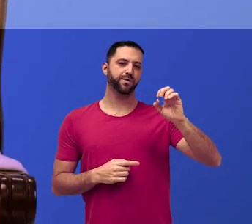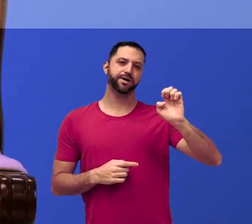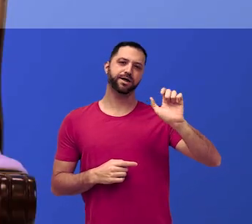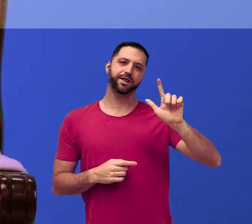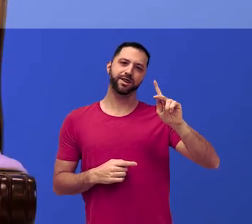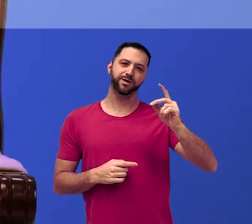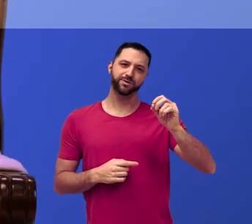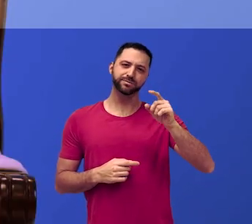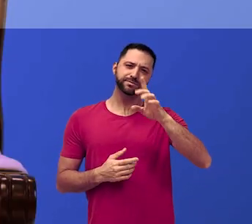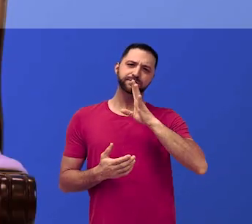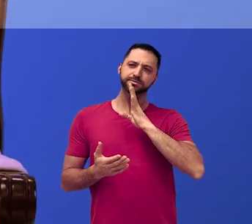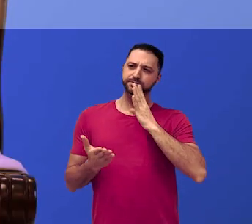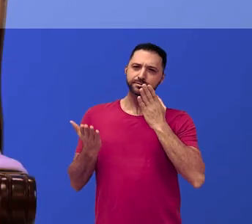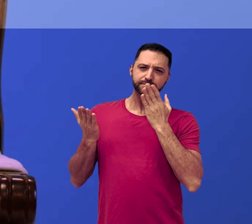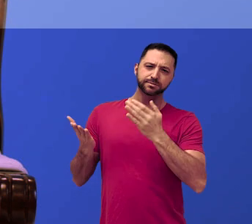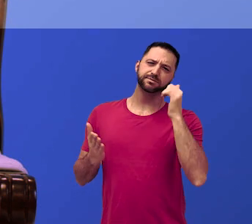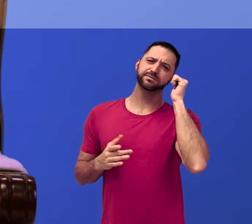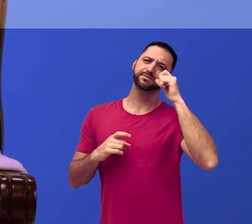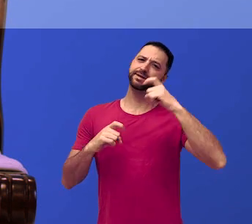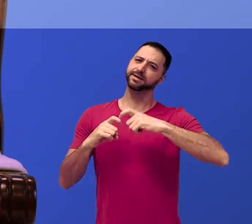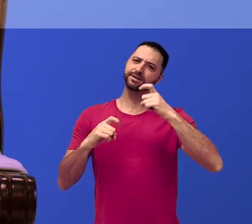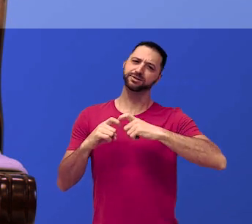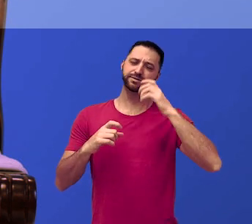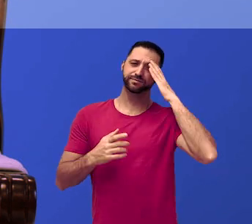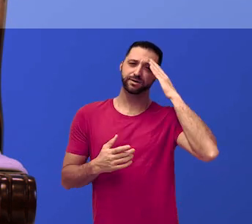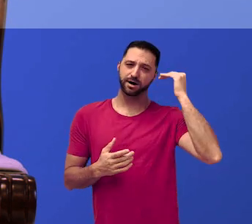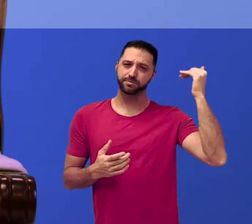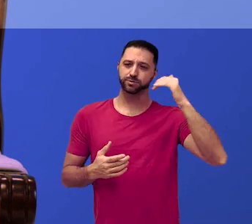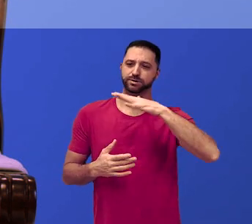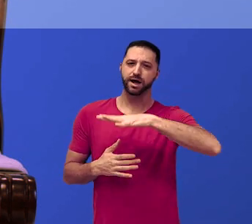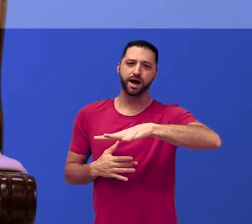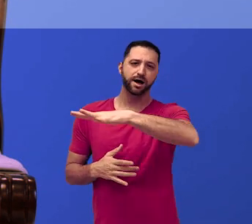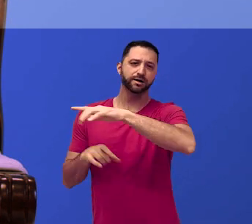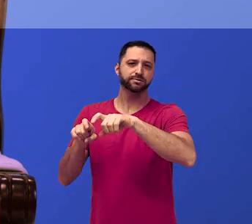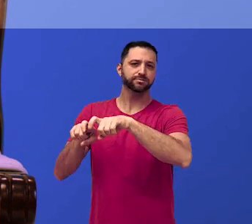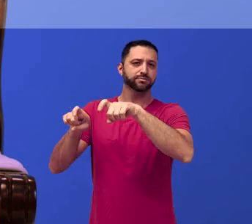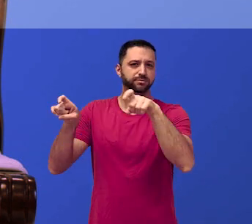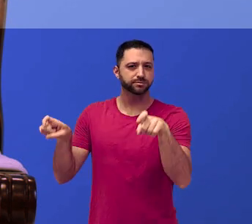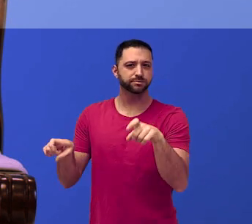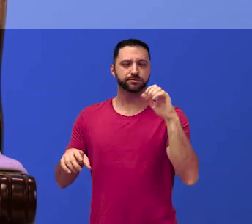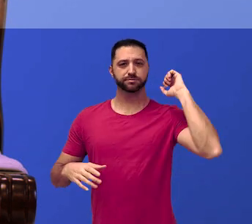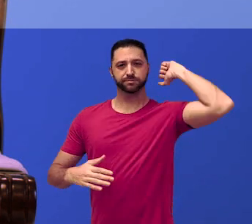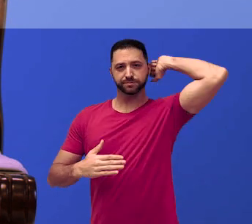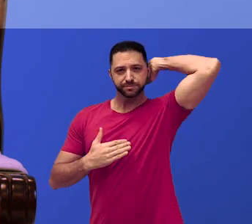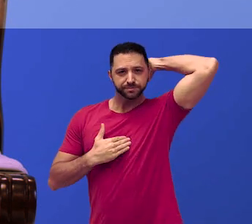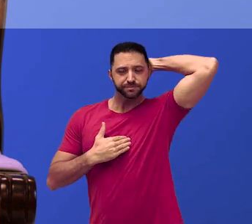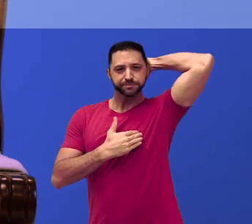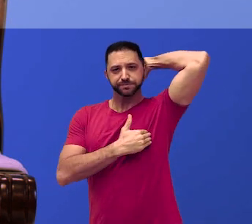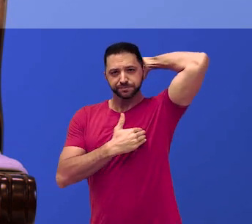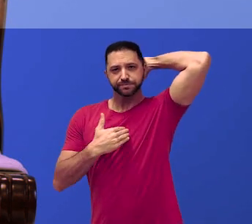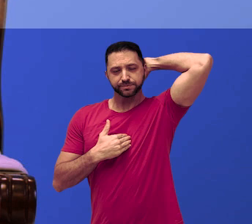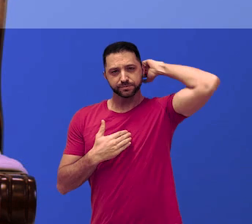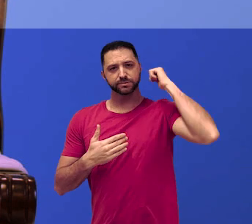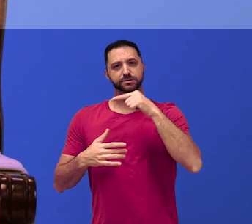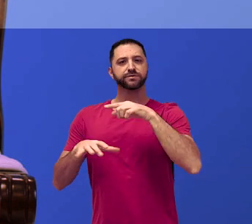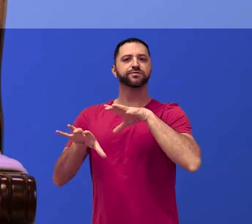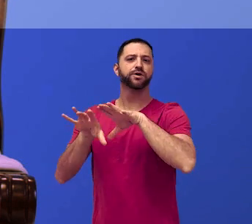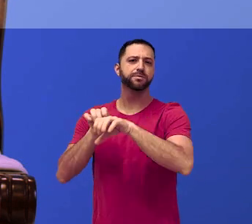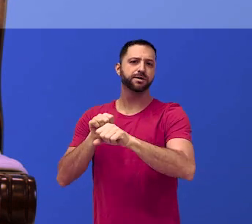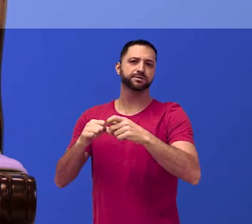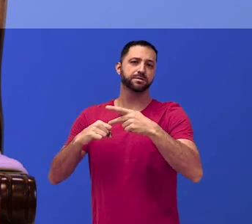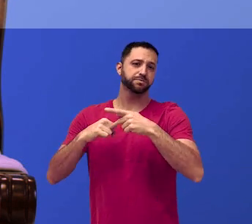já conhece, ela é uma renomada médica, especialista em ginecologia e mastologia, pós-graduada